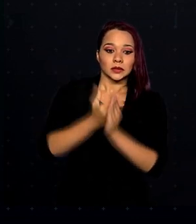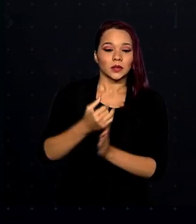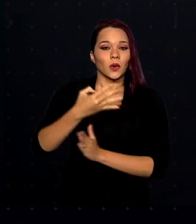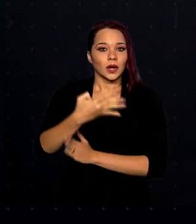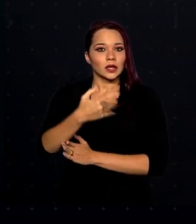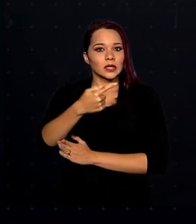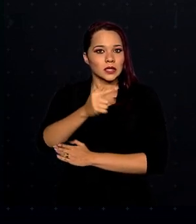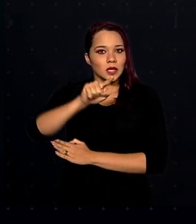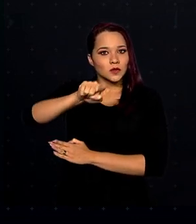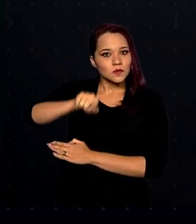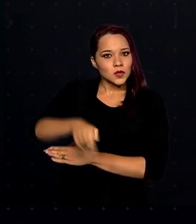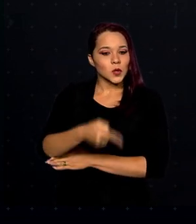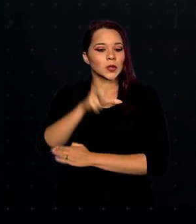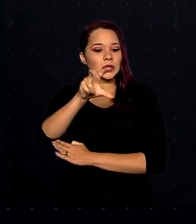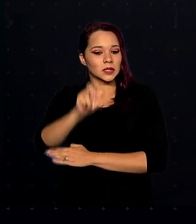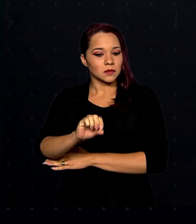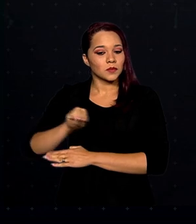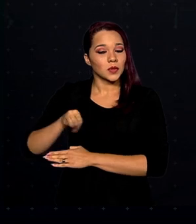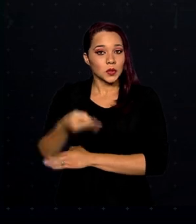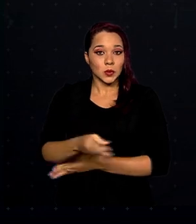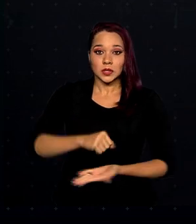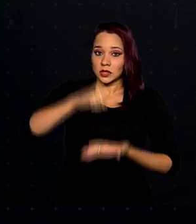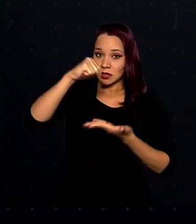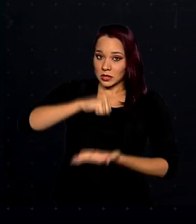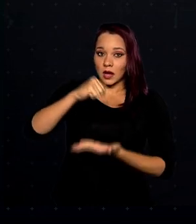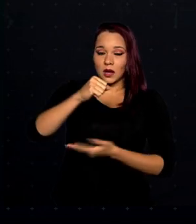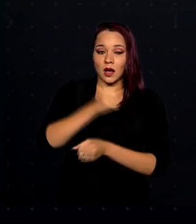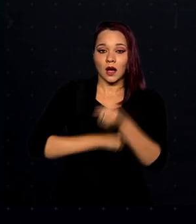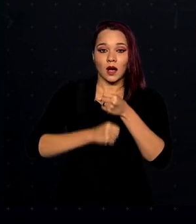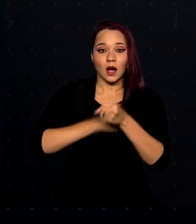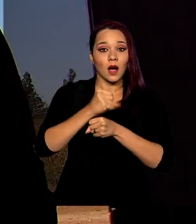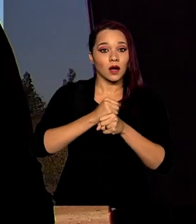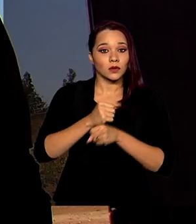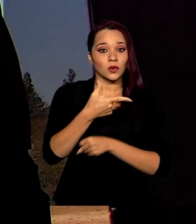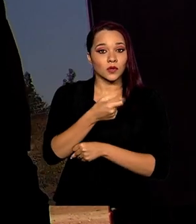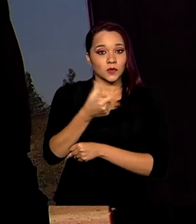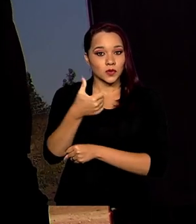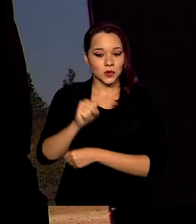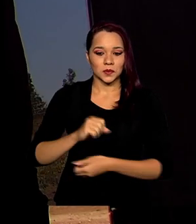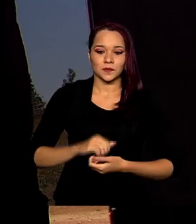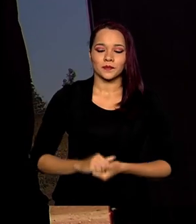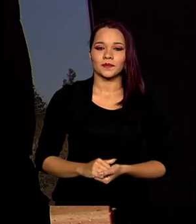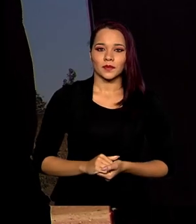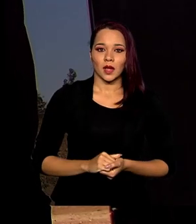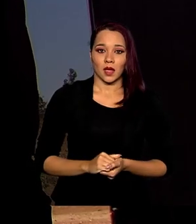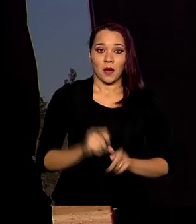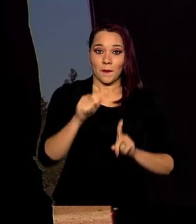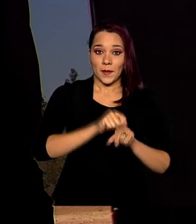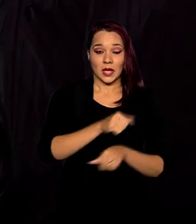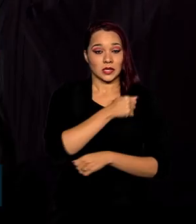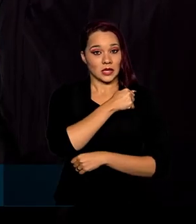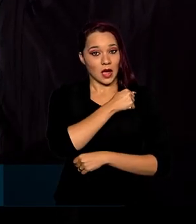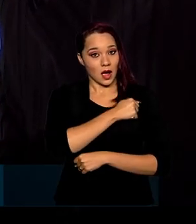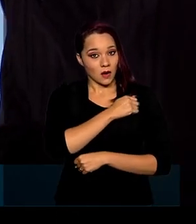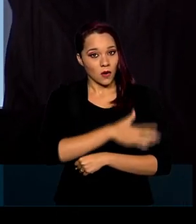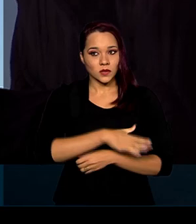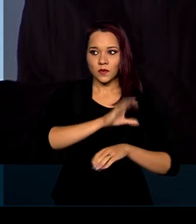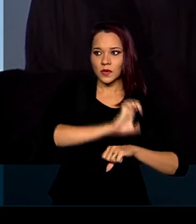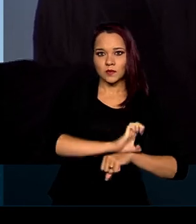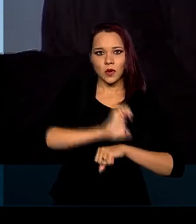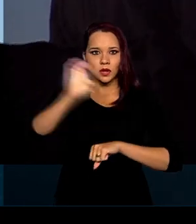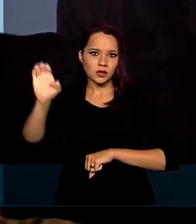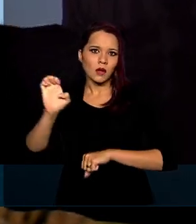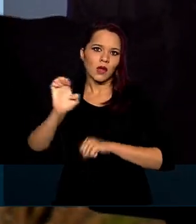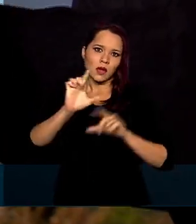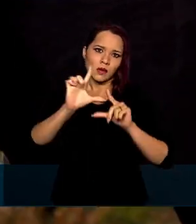,5 de sacas alcançado em 2018. Em agosto, as exportações sofreram uma leve